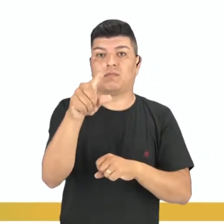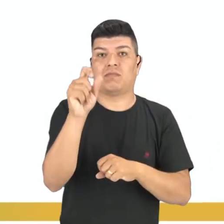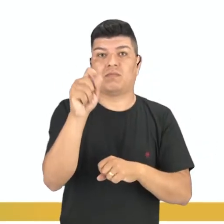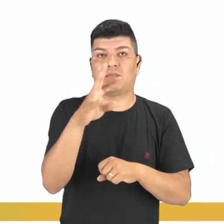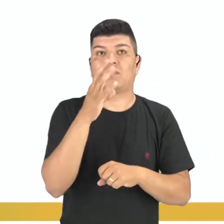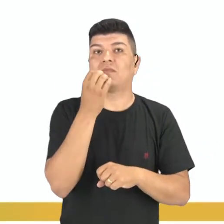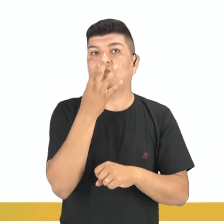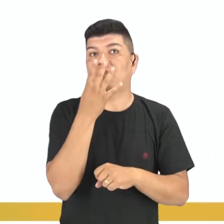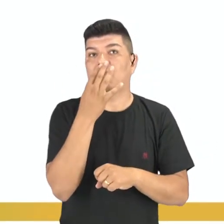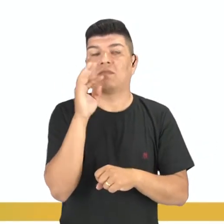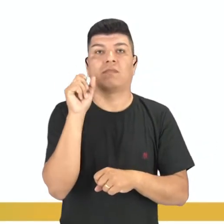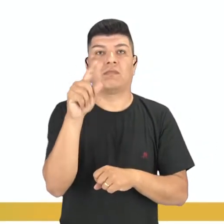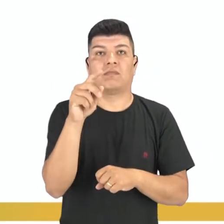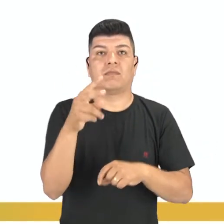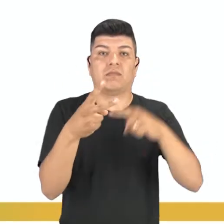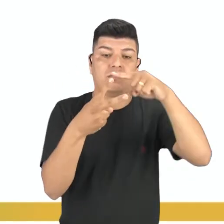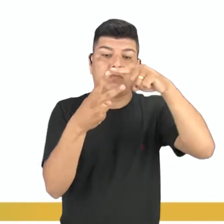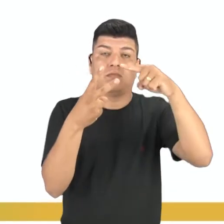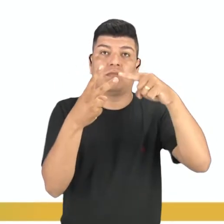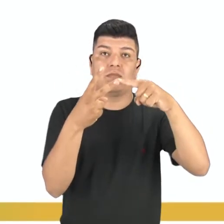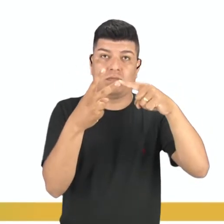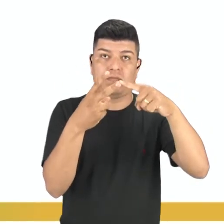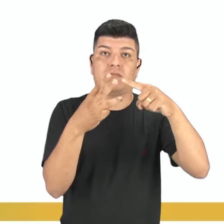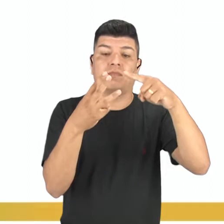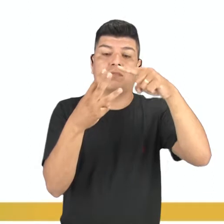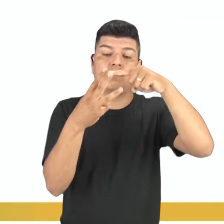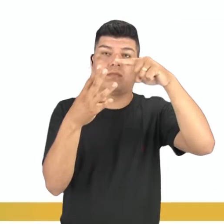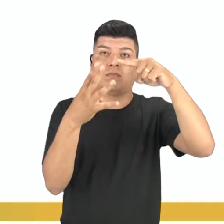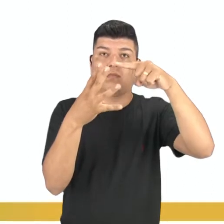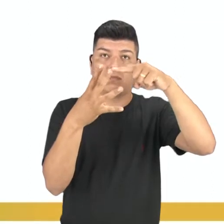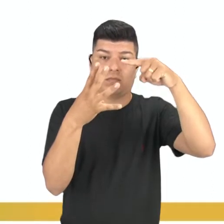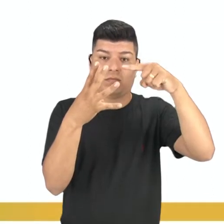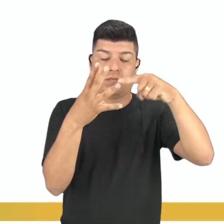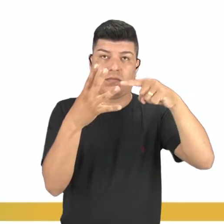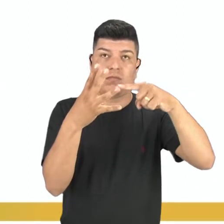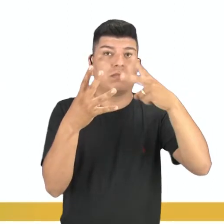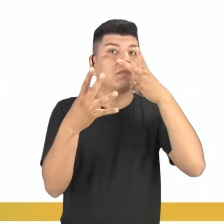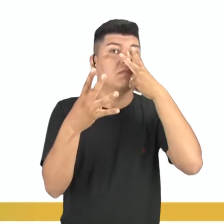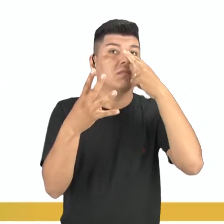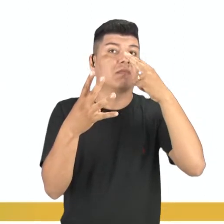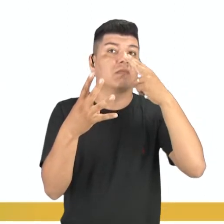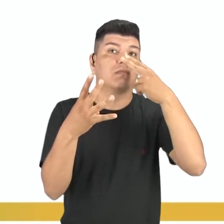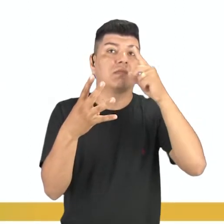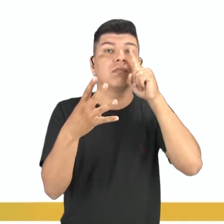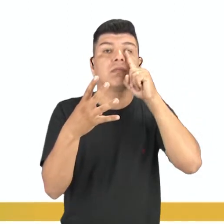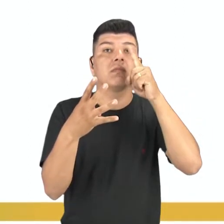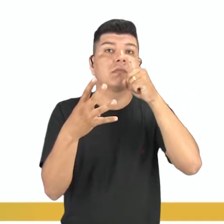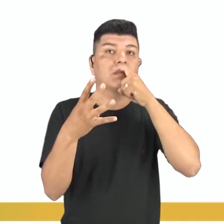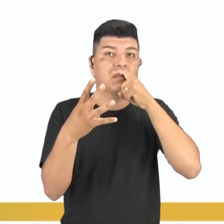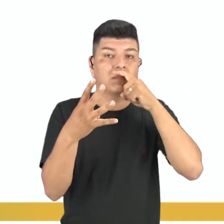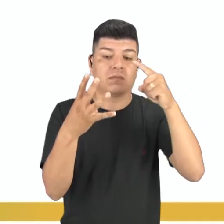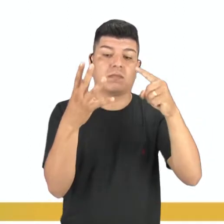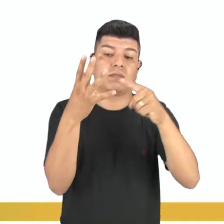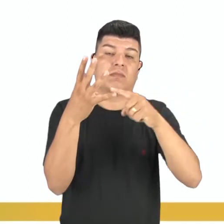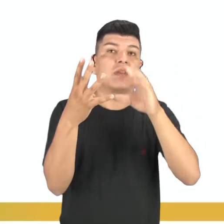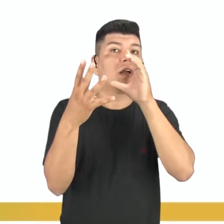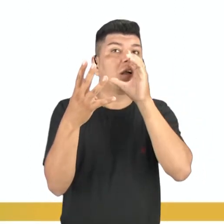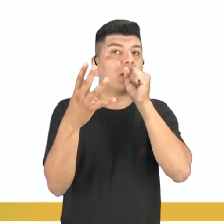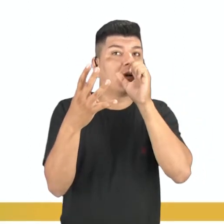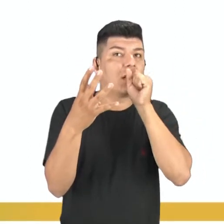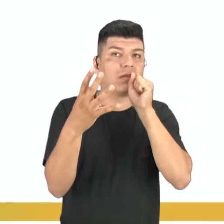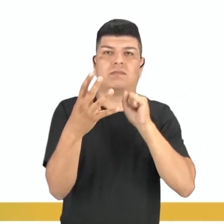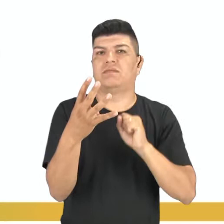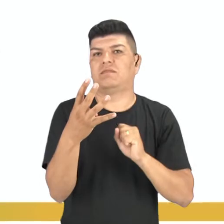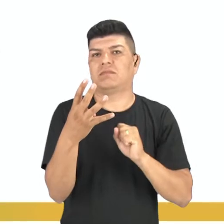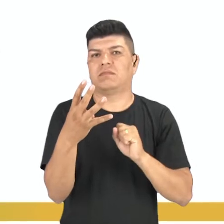tem um que tem uma característica todas usam Nós temos dois roxinhos que estão exatamente parecidos com os pais